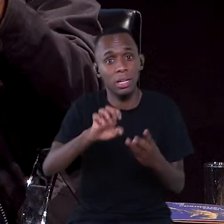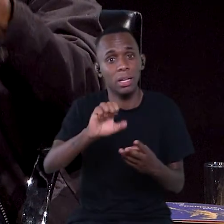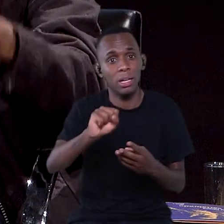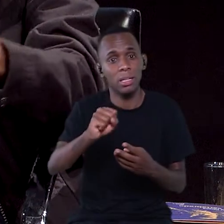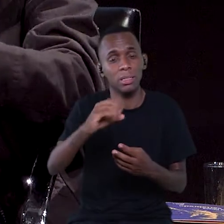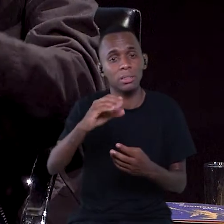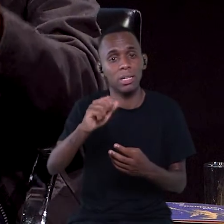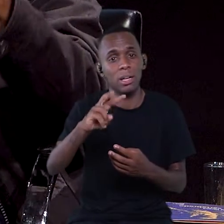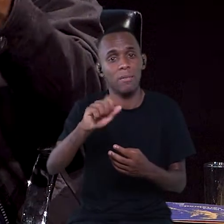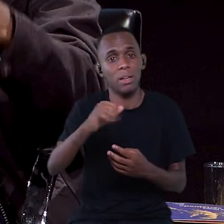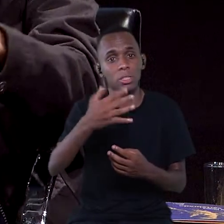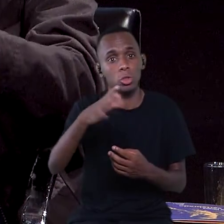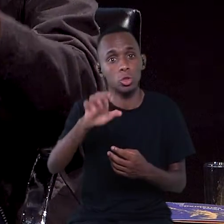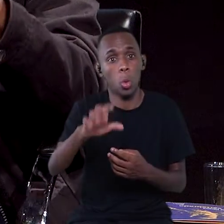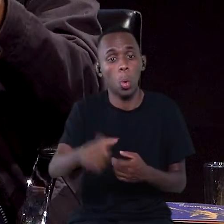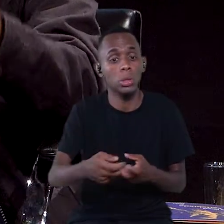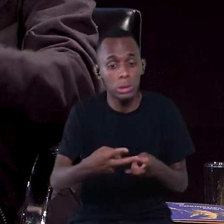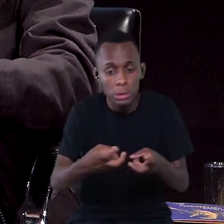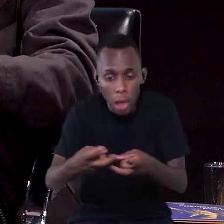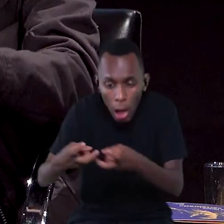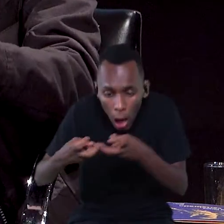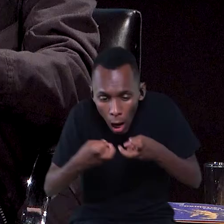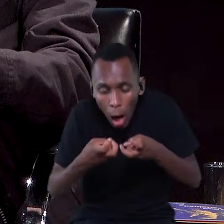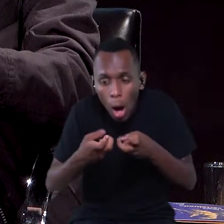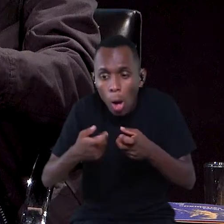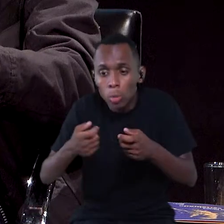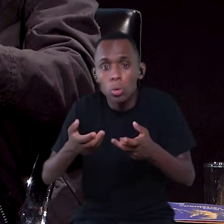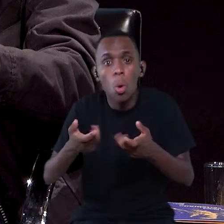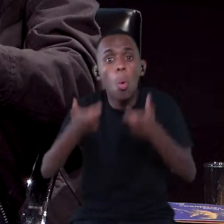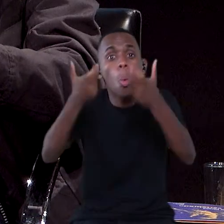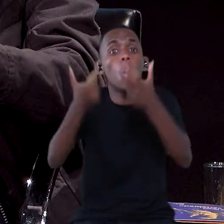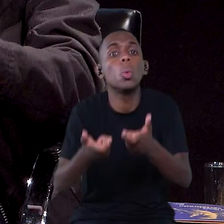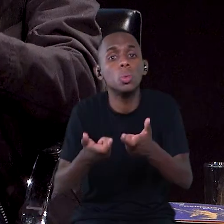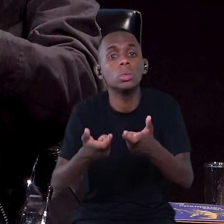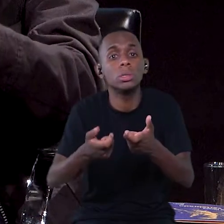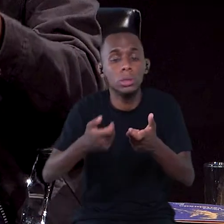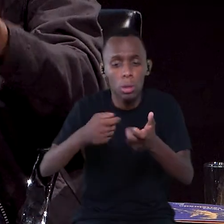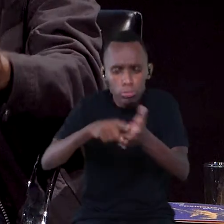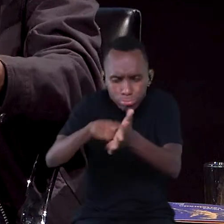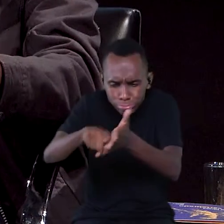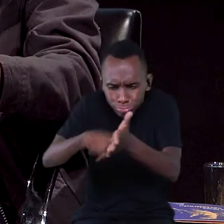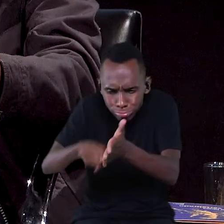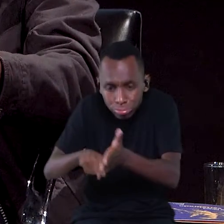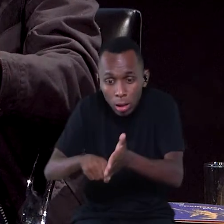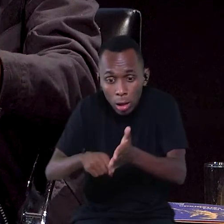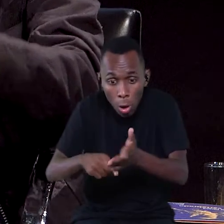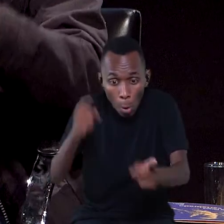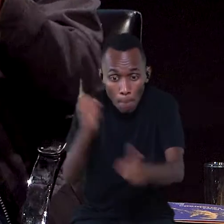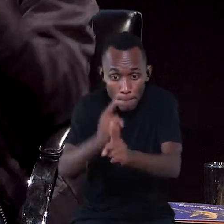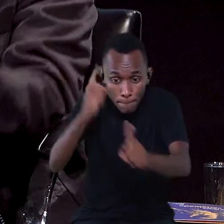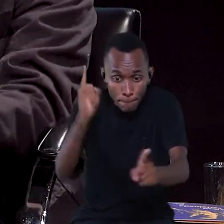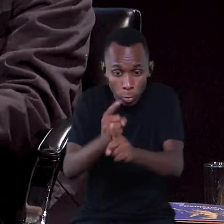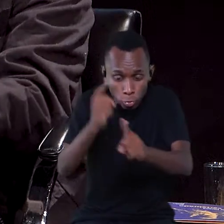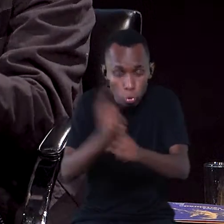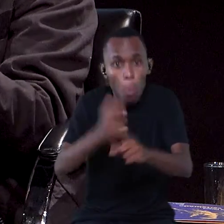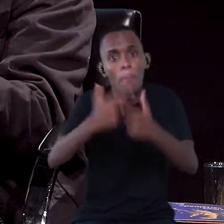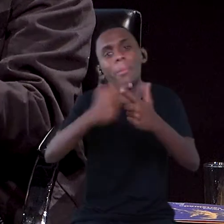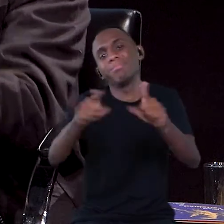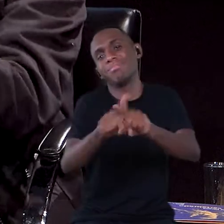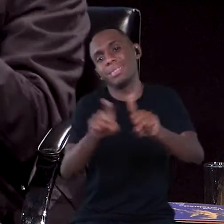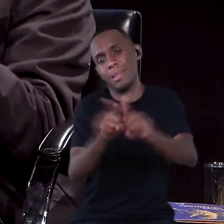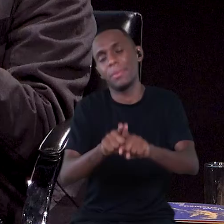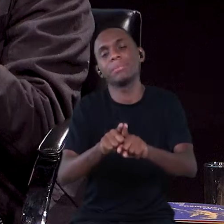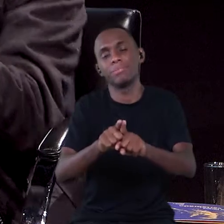Eu vou escavar onde? Então, quanto mais eu escavo para reconstruir, às vezes eu mais exponho as ruínas. O que eu descubro